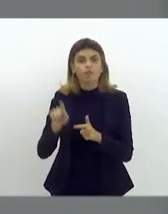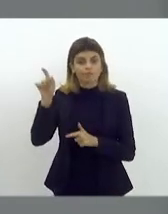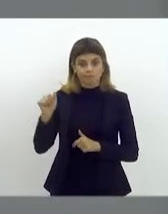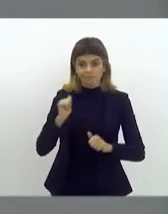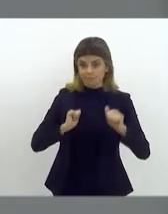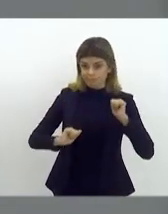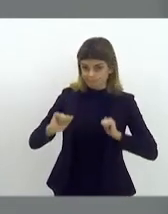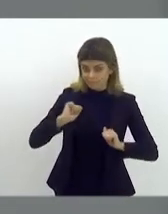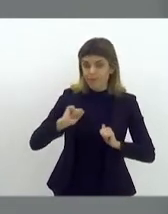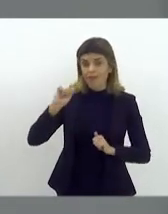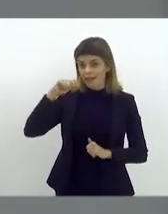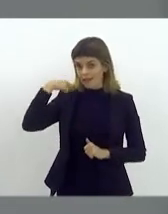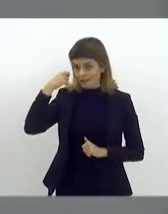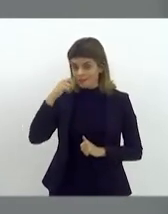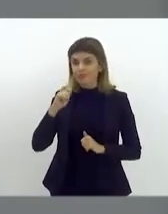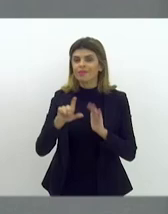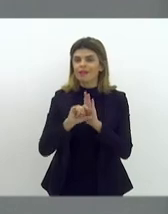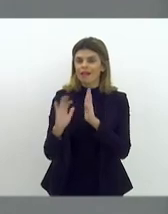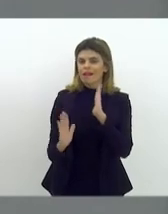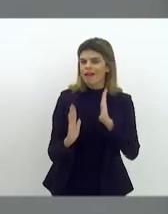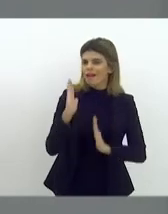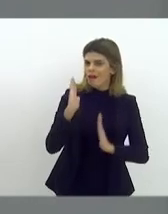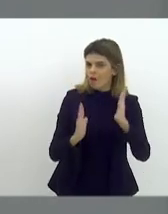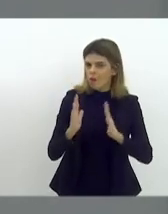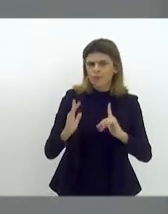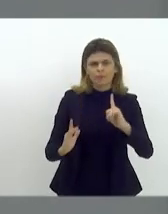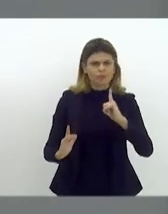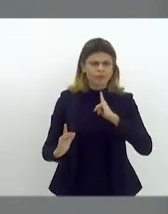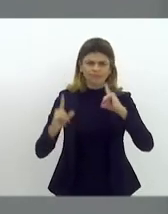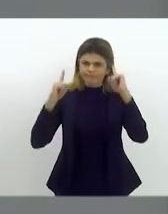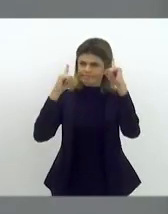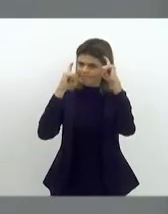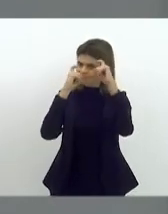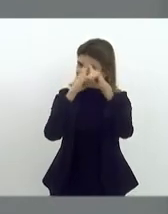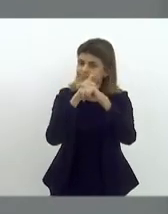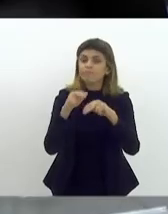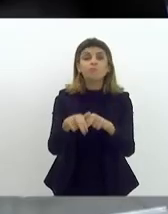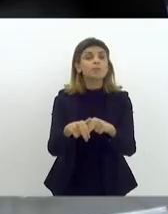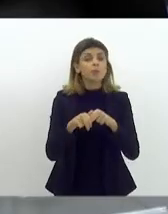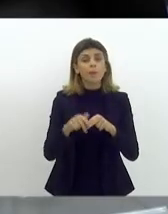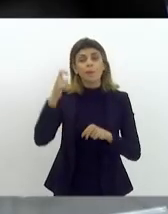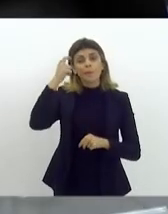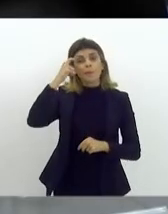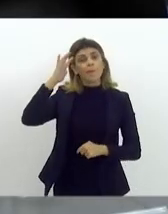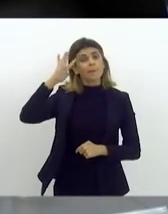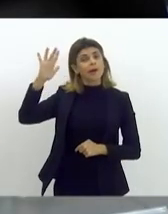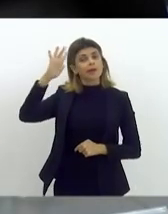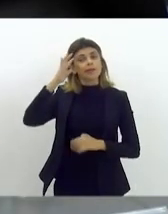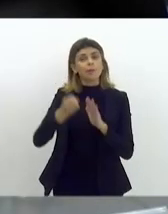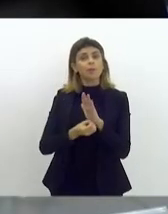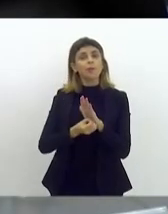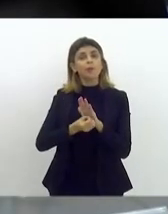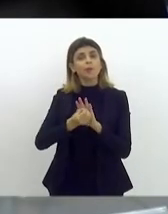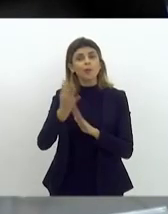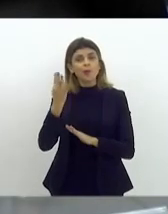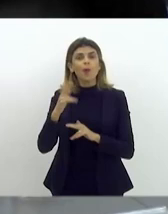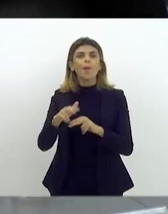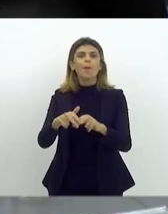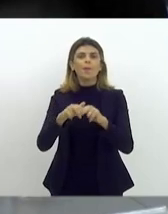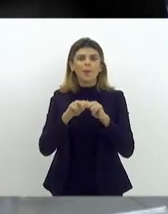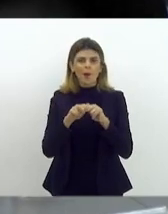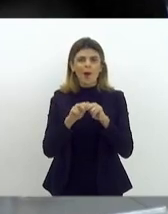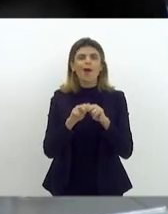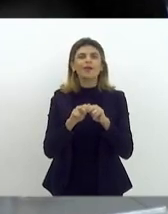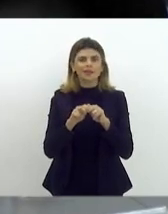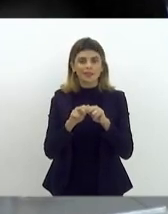um ponto que a época né a gente tinha aí uma grande dificuldade é quando se pensava muitas vezes na mera violação do